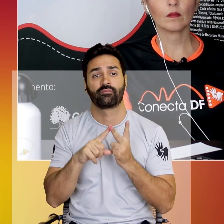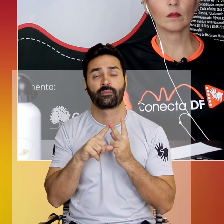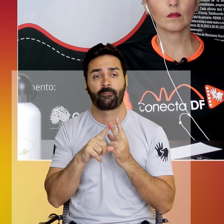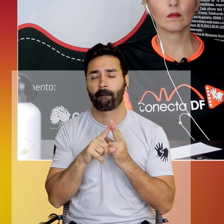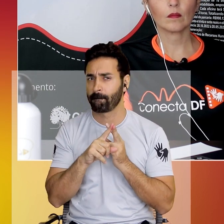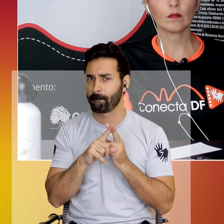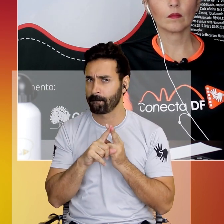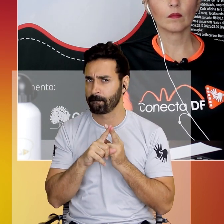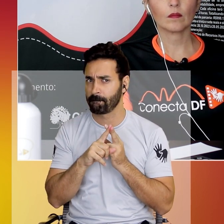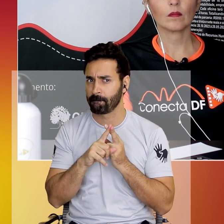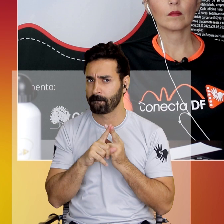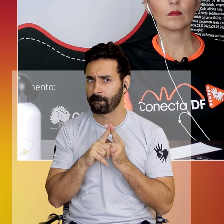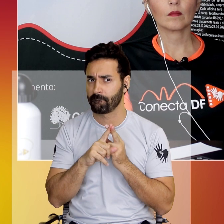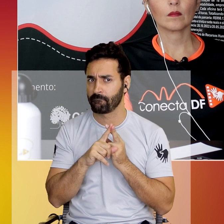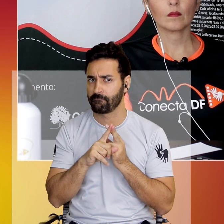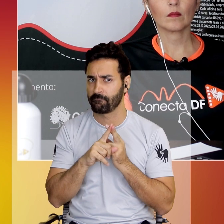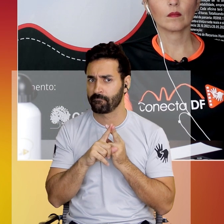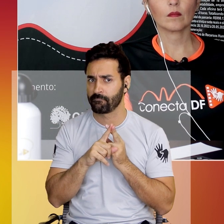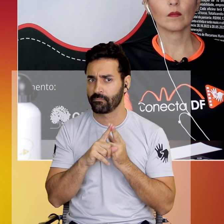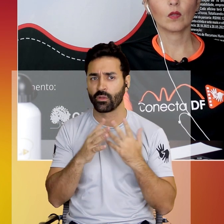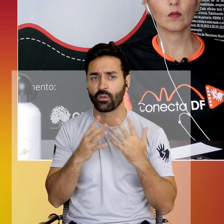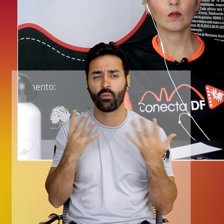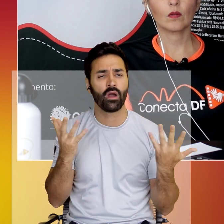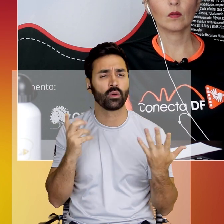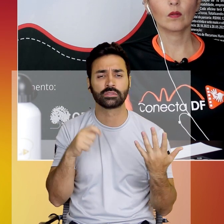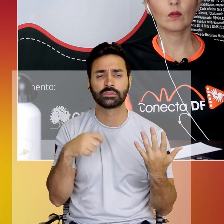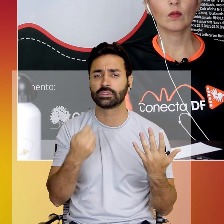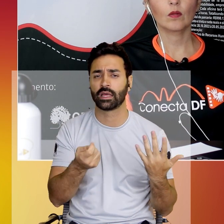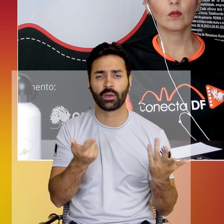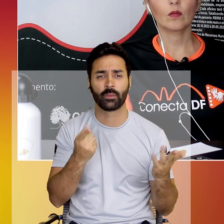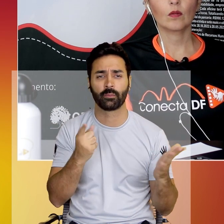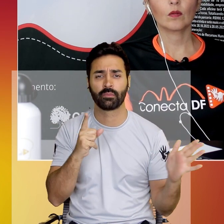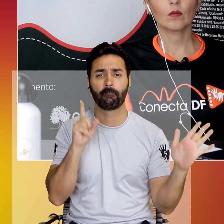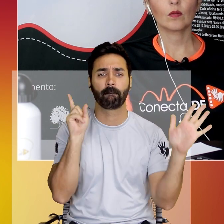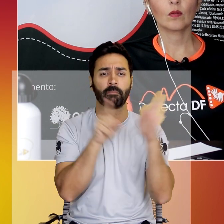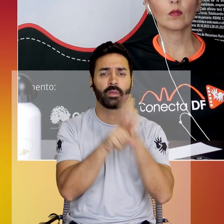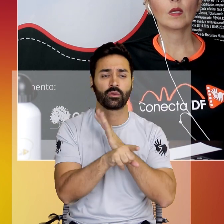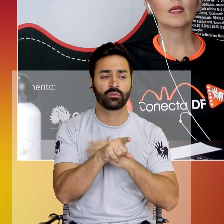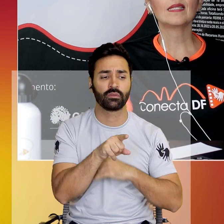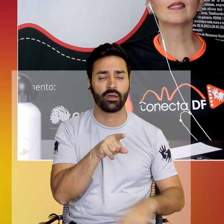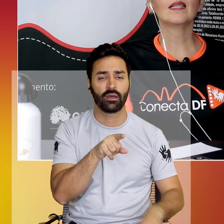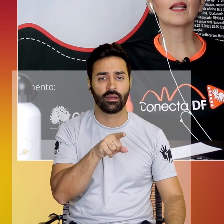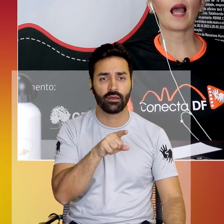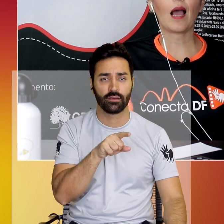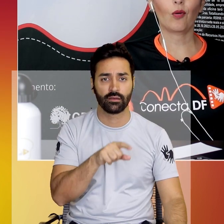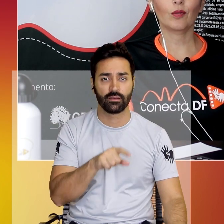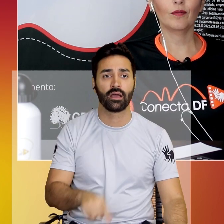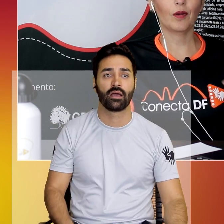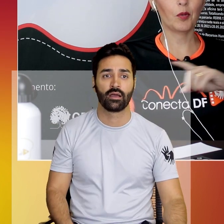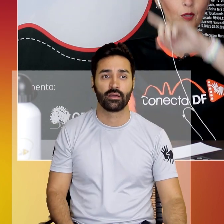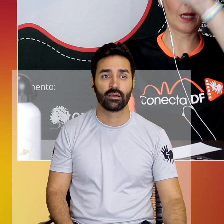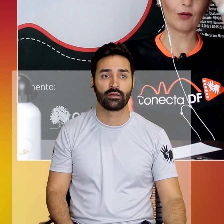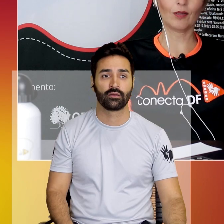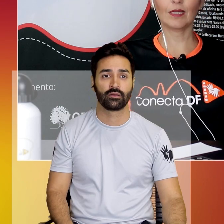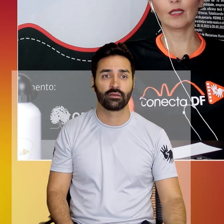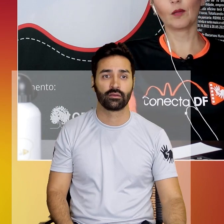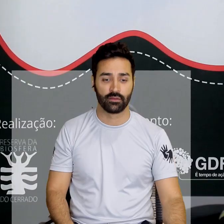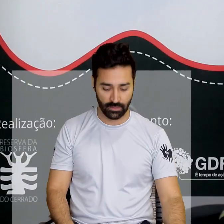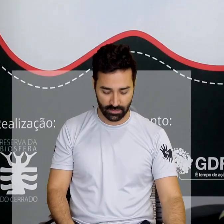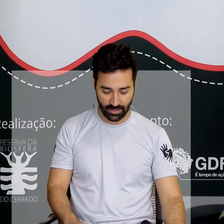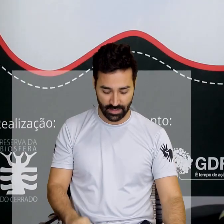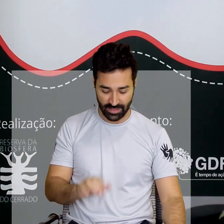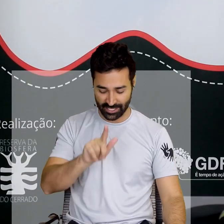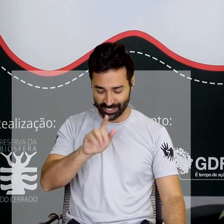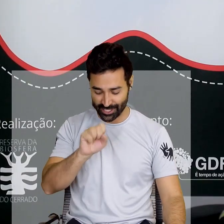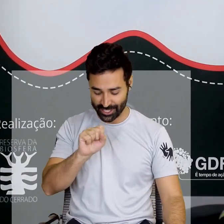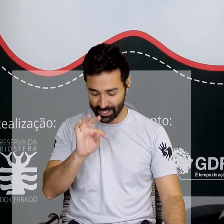essa é uma das questões. Qual que é o gesto para eu perguntar se ela é oralizada? Sinal. Vamos mudar o conceito. A partir de